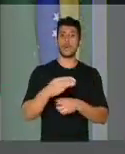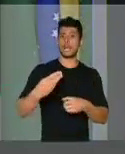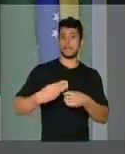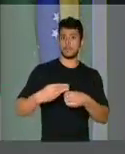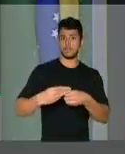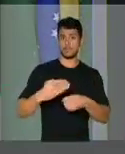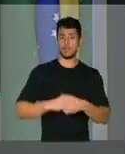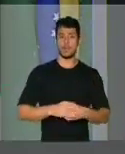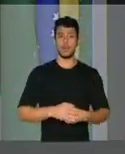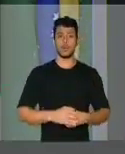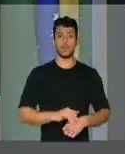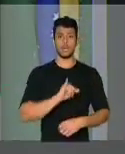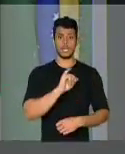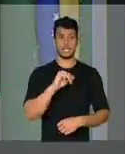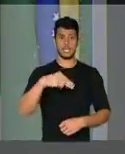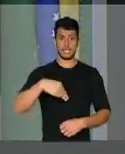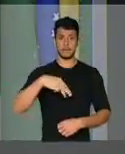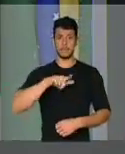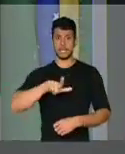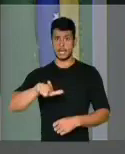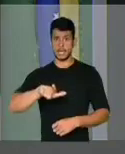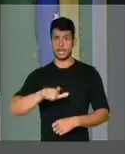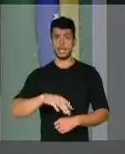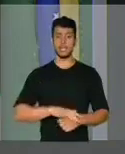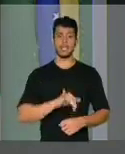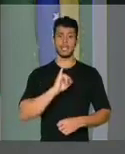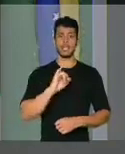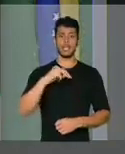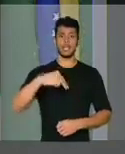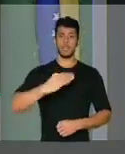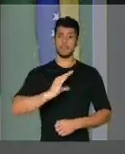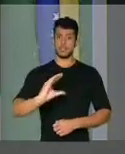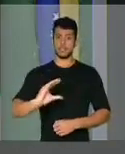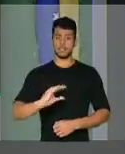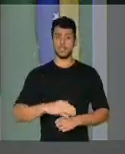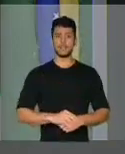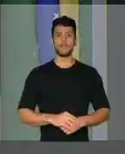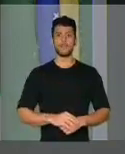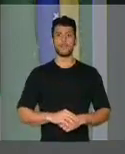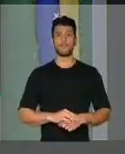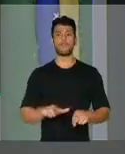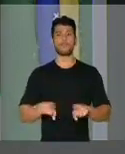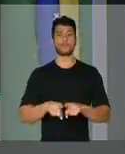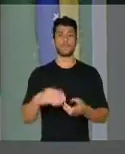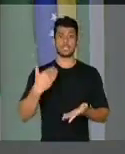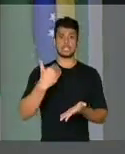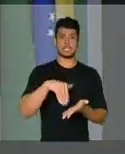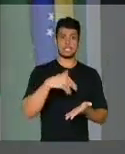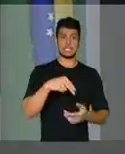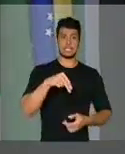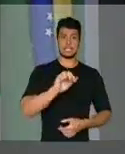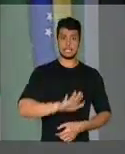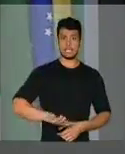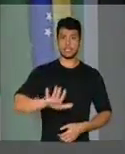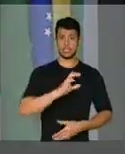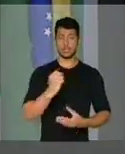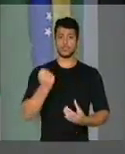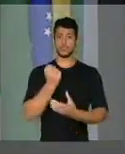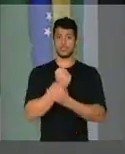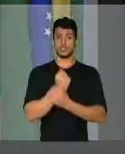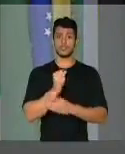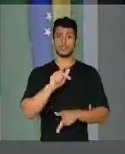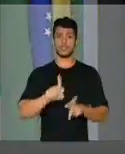criminalística, de medicina legal e identificação, a Secretaria Nacional de Segurança